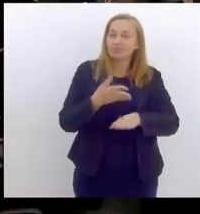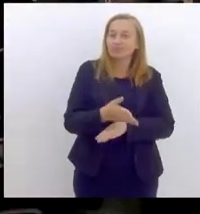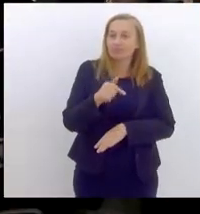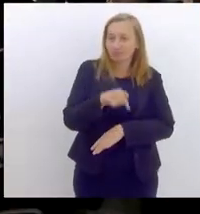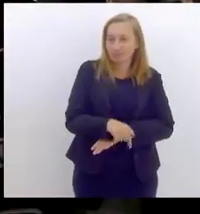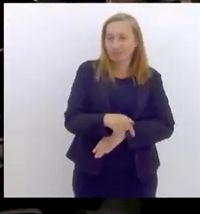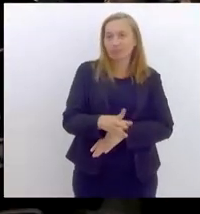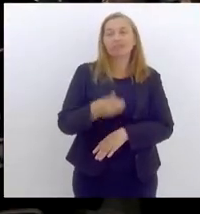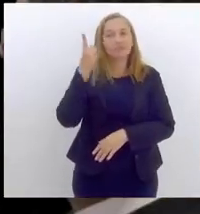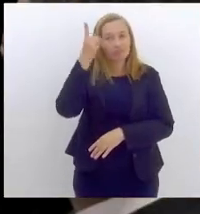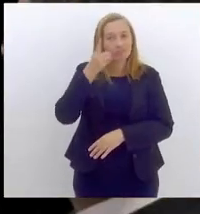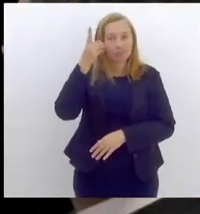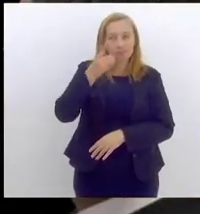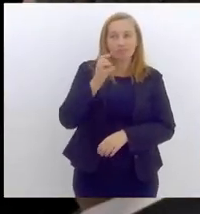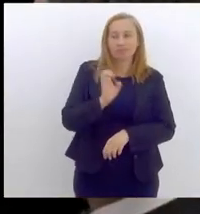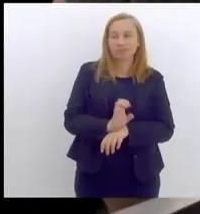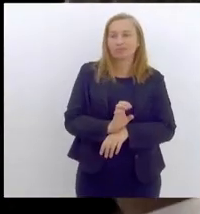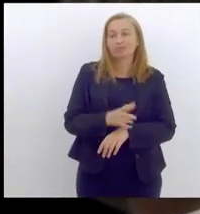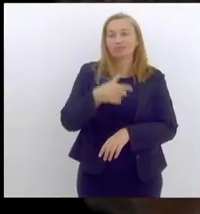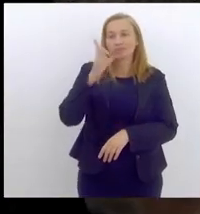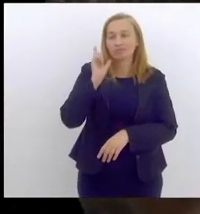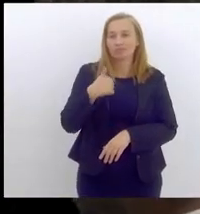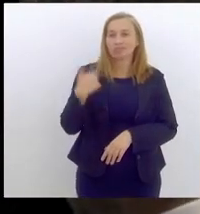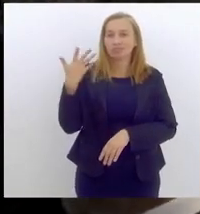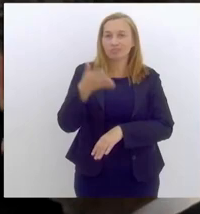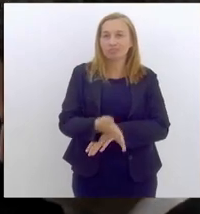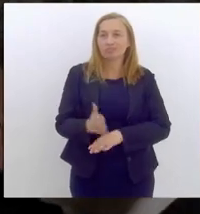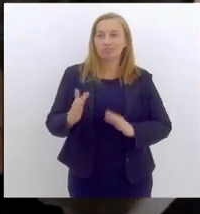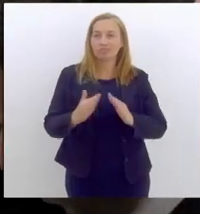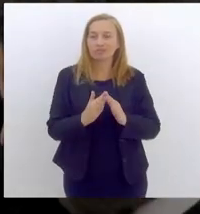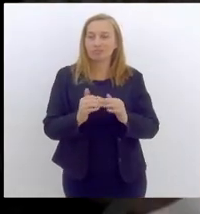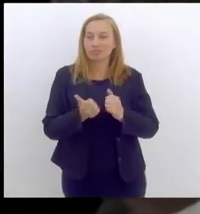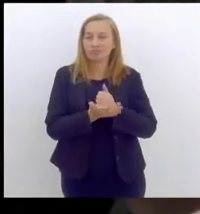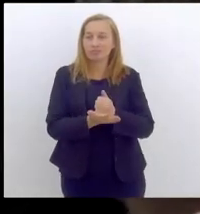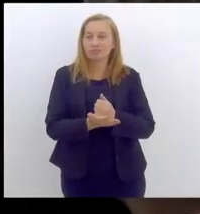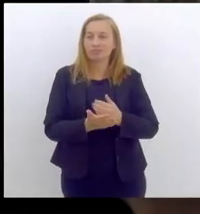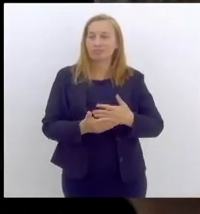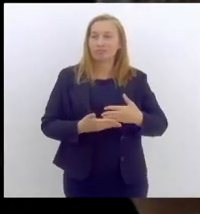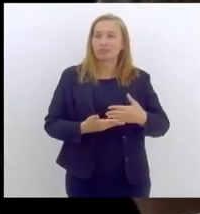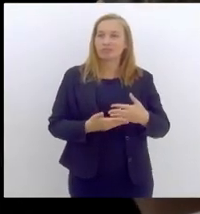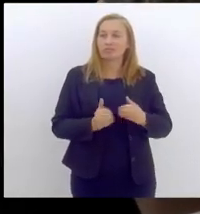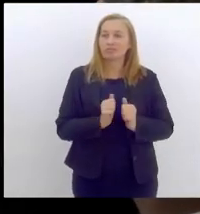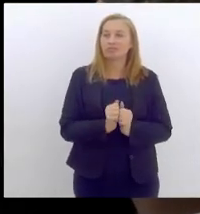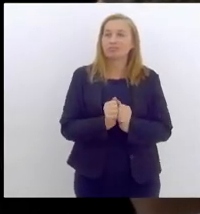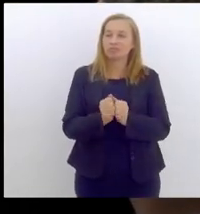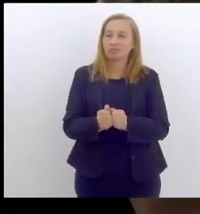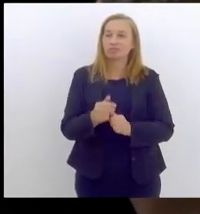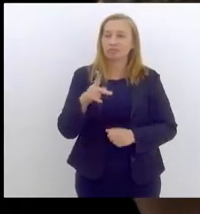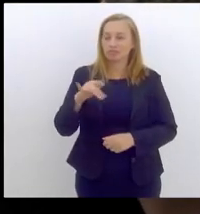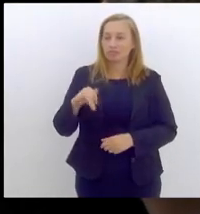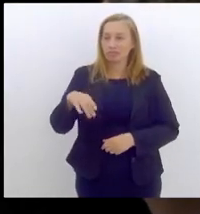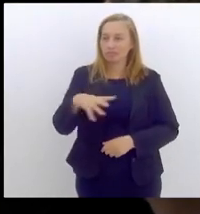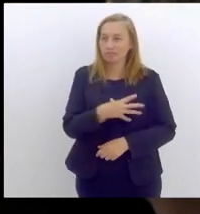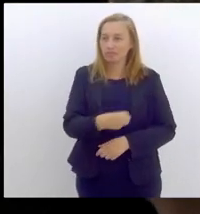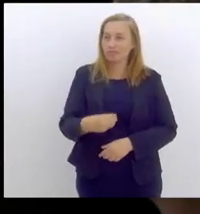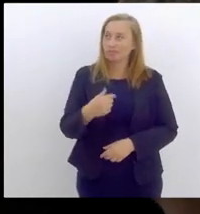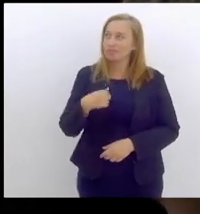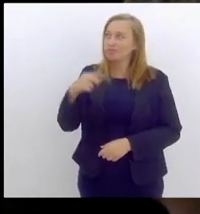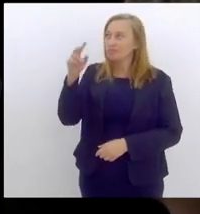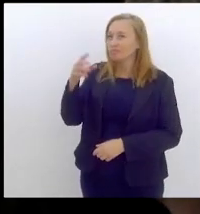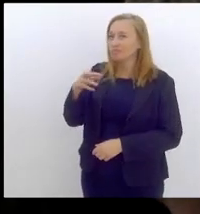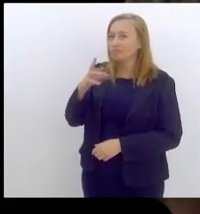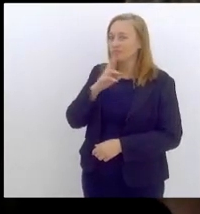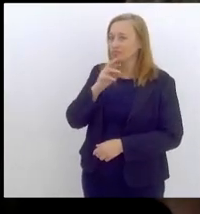de deputado estadual. E ontem, quando eu entrei nessa casa acompanhado do meu pai e do meu filho, a gente, Rodrigo, começa a